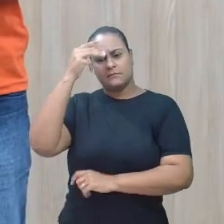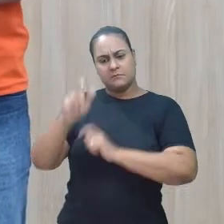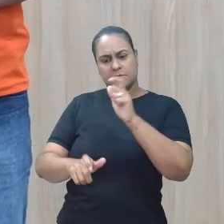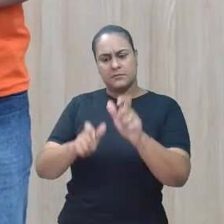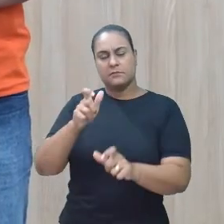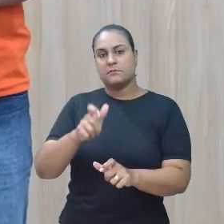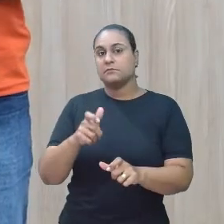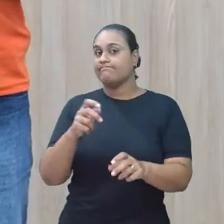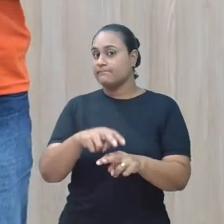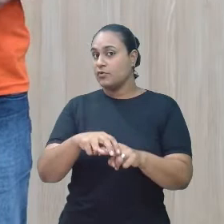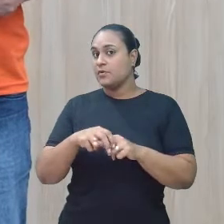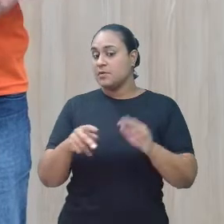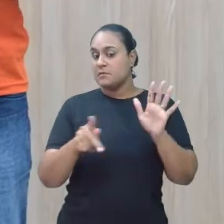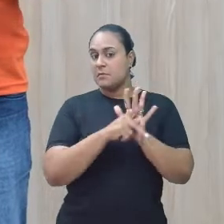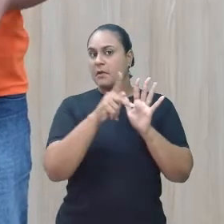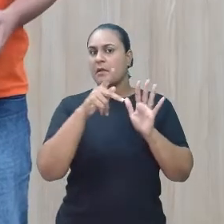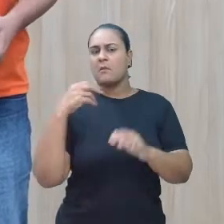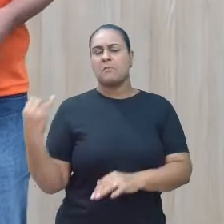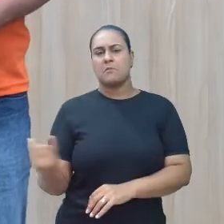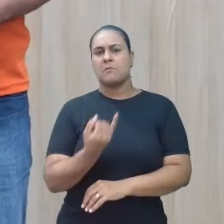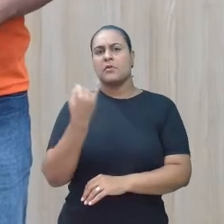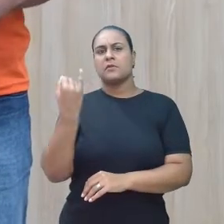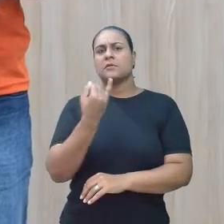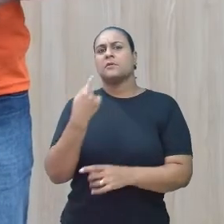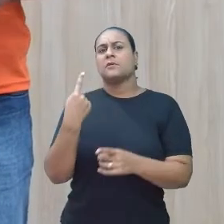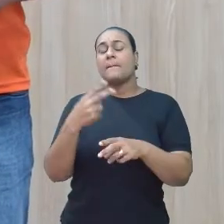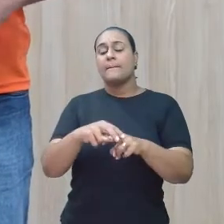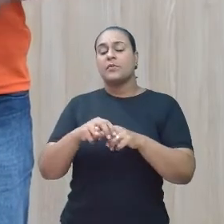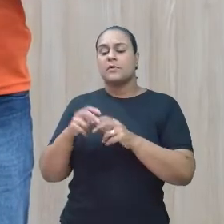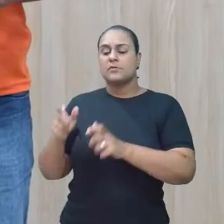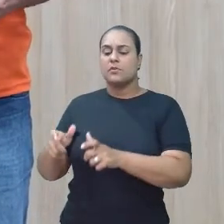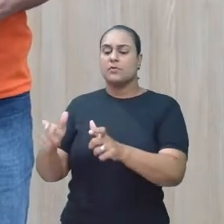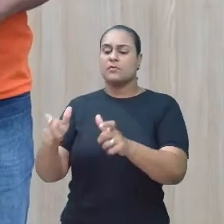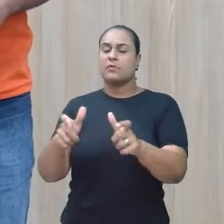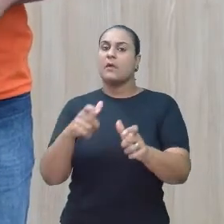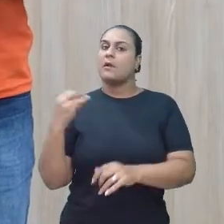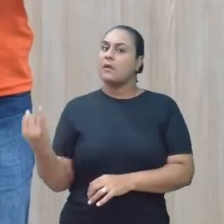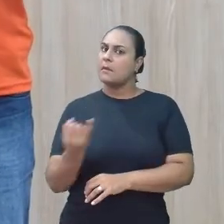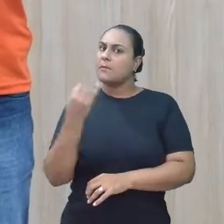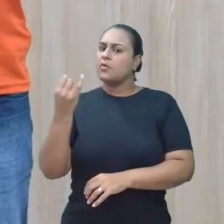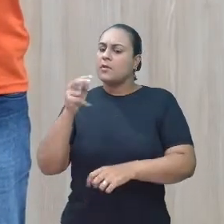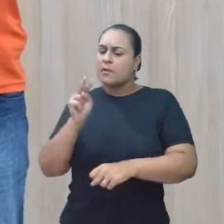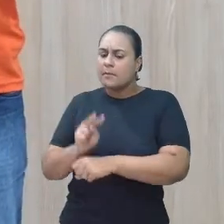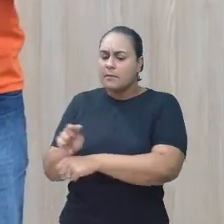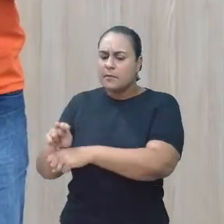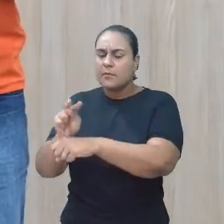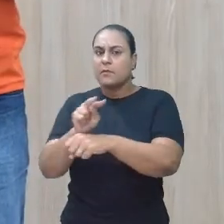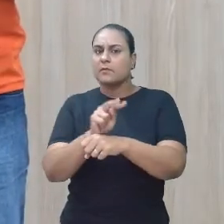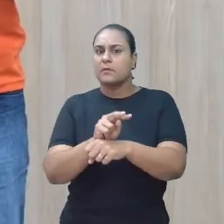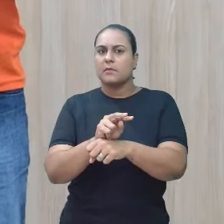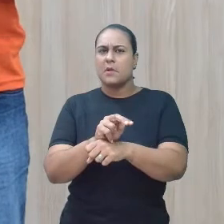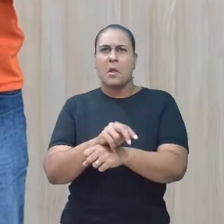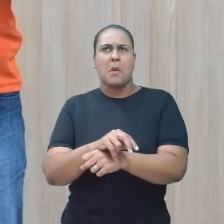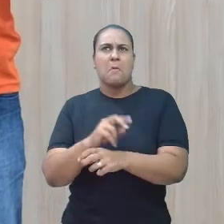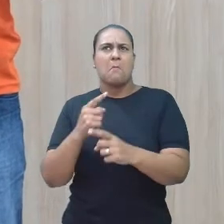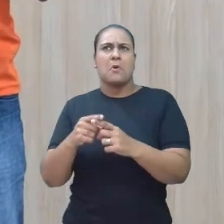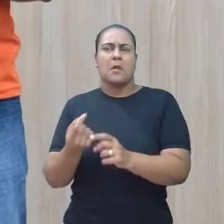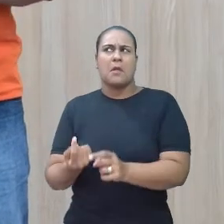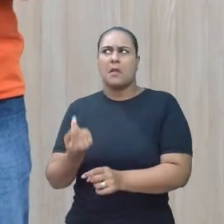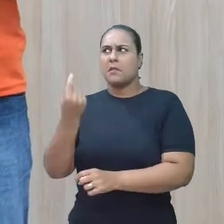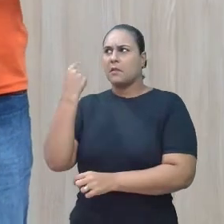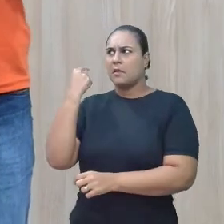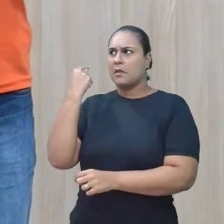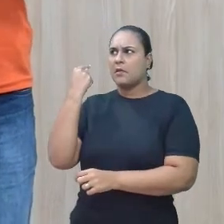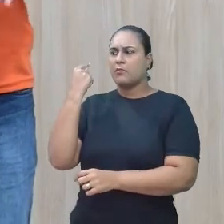patrimônio é tão importante. Por isso que esses lugares são tão importantes para serem preservados. Não porque são antigos apenas, não porque são